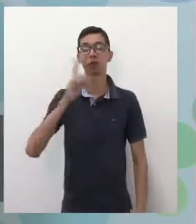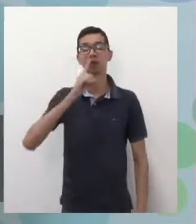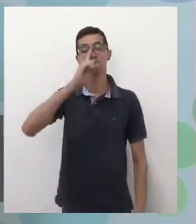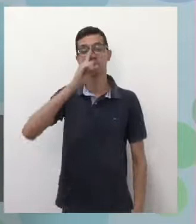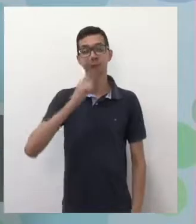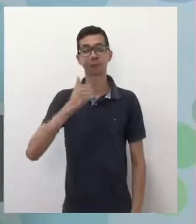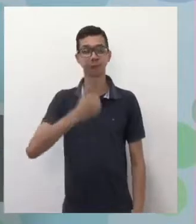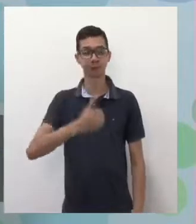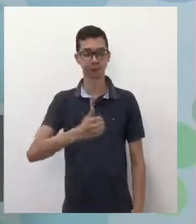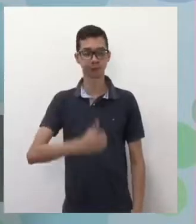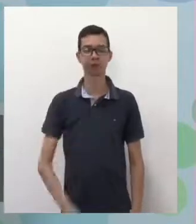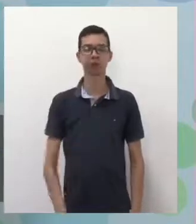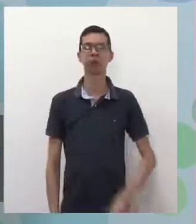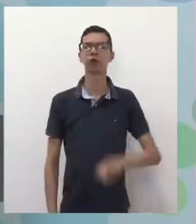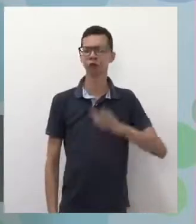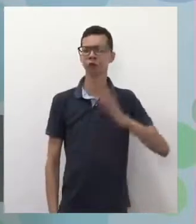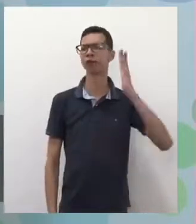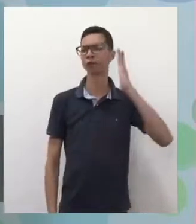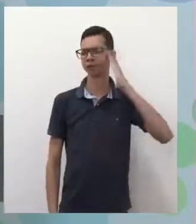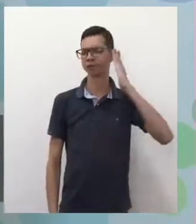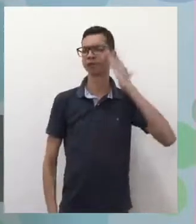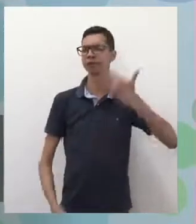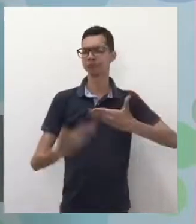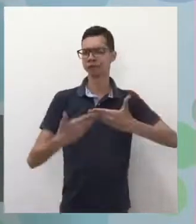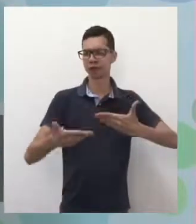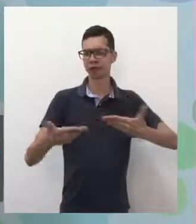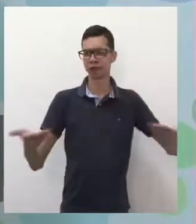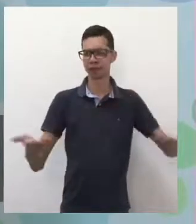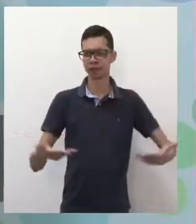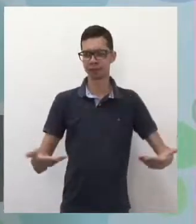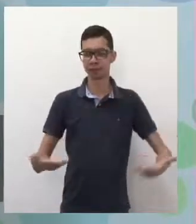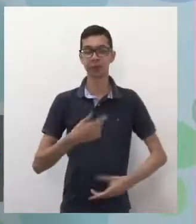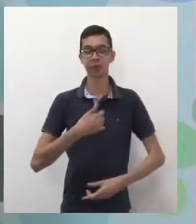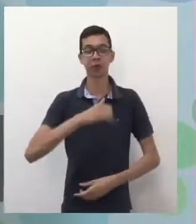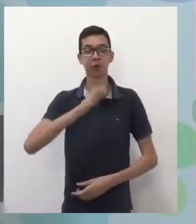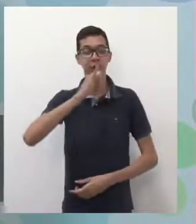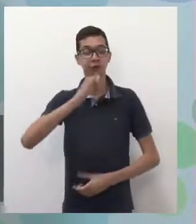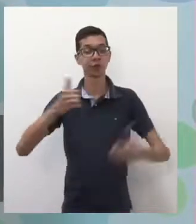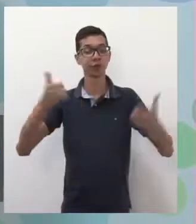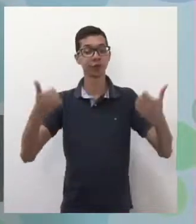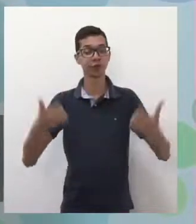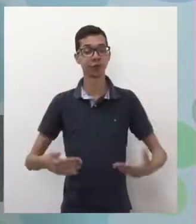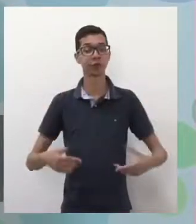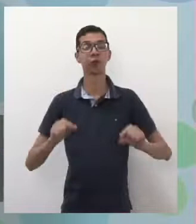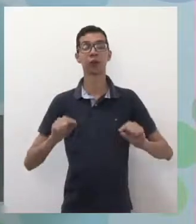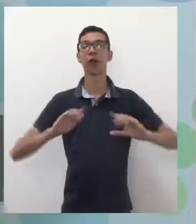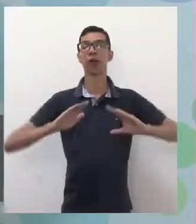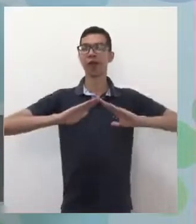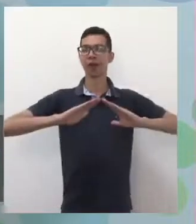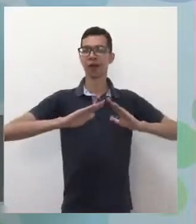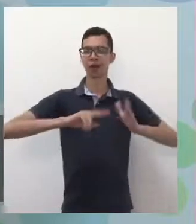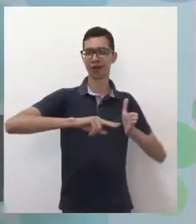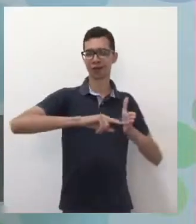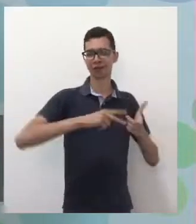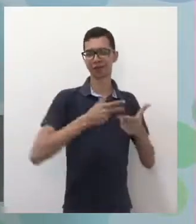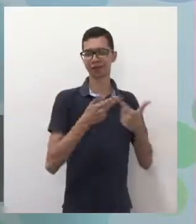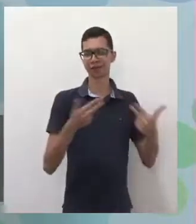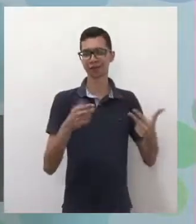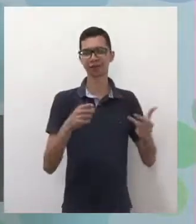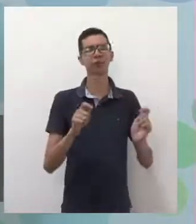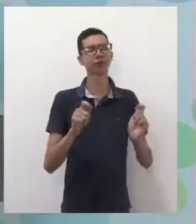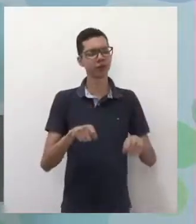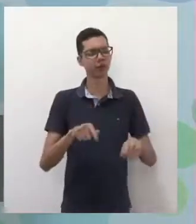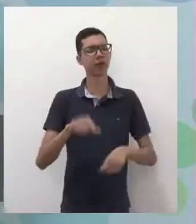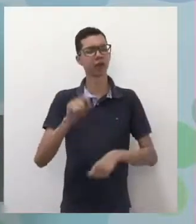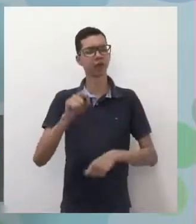isso aqui é só para você entender que quando a gente fala das tomadas em casa e tal, elas podem ter essa opção e quando